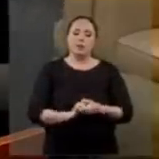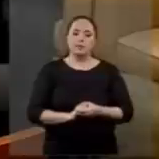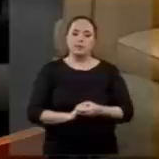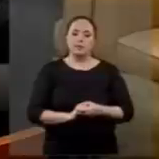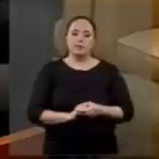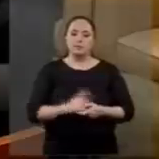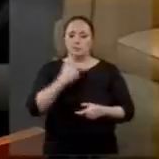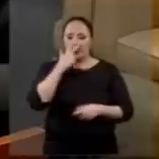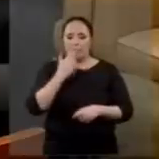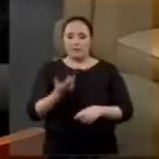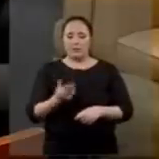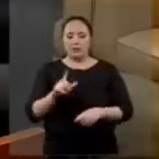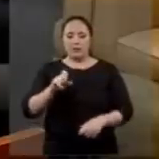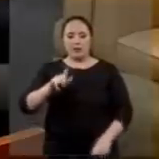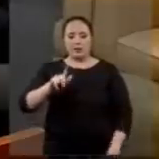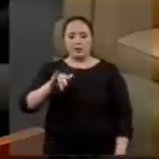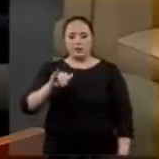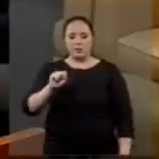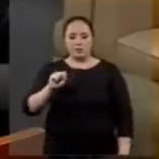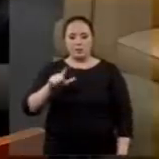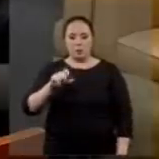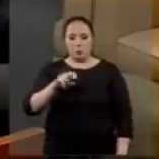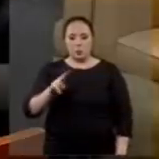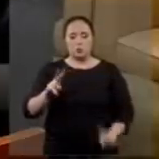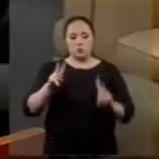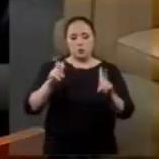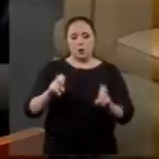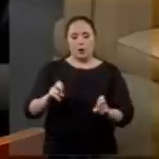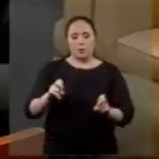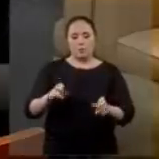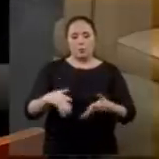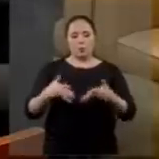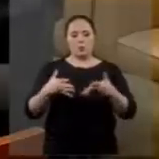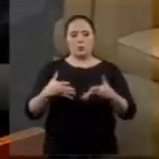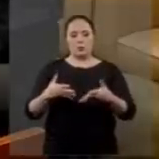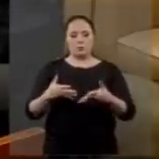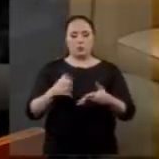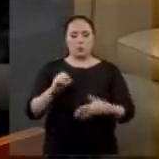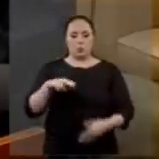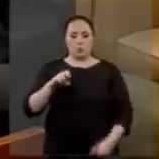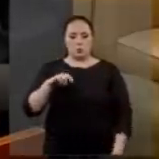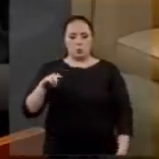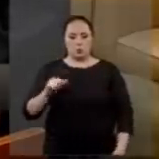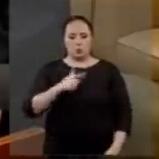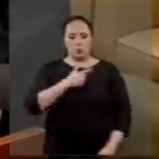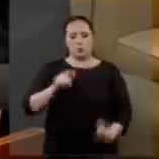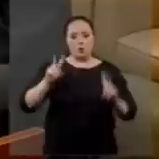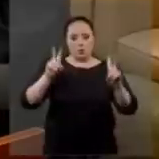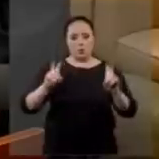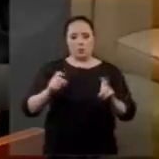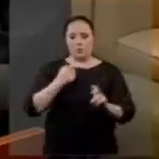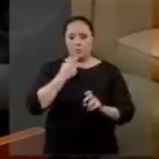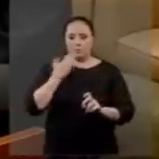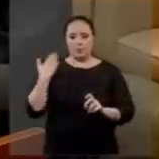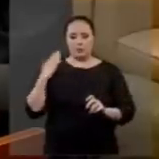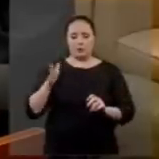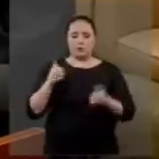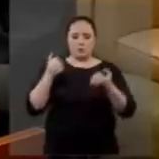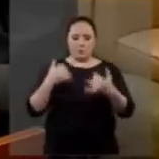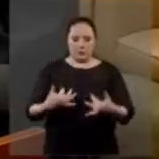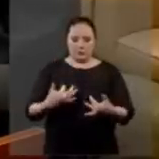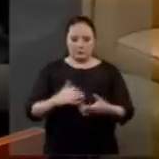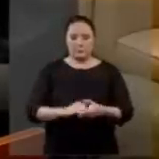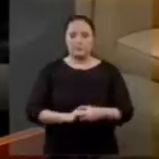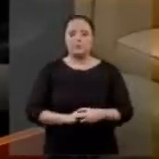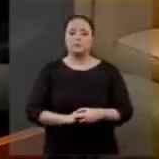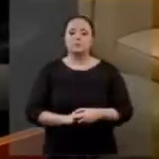legislar sobre produção e consumo e sobre todos aqueles temas a que eu me referi há pouco. Isso tudo se torna ainda